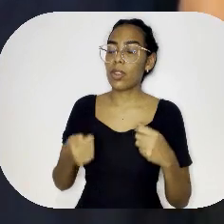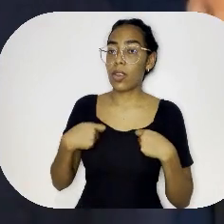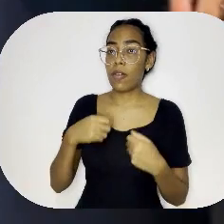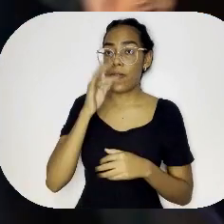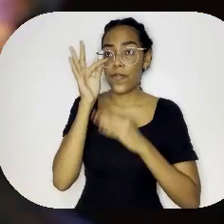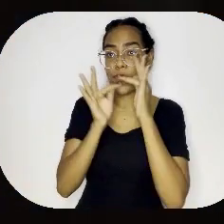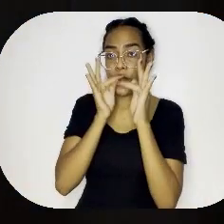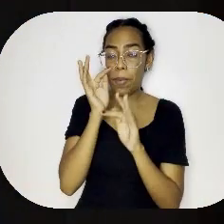pode ser papa.